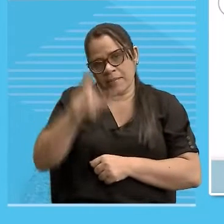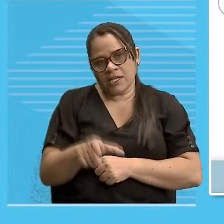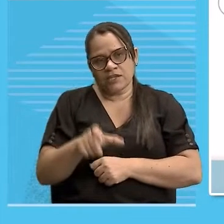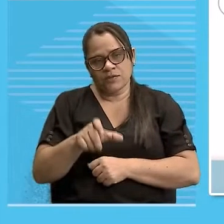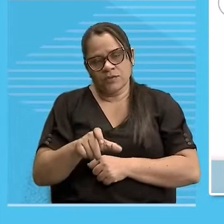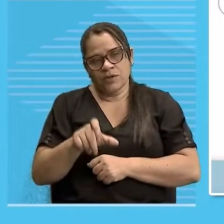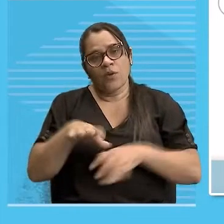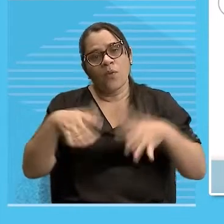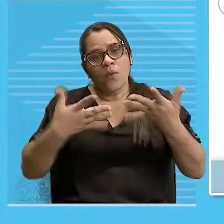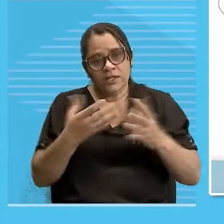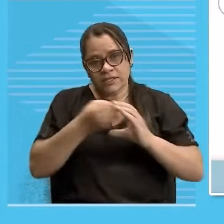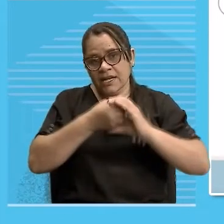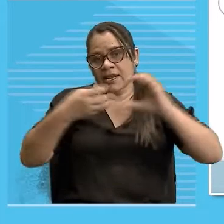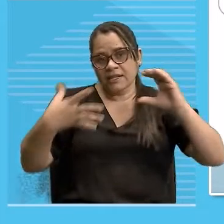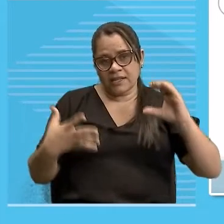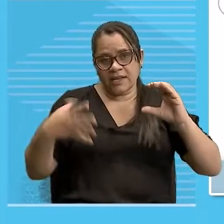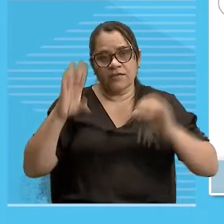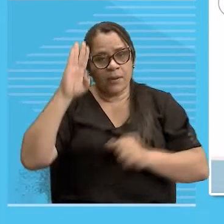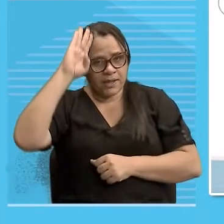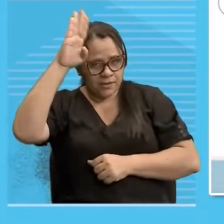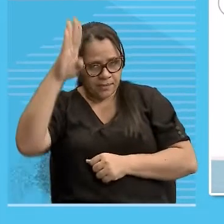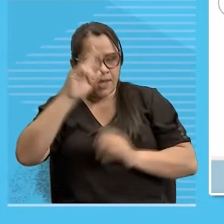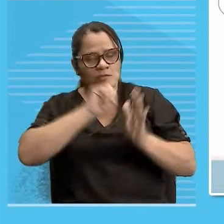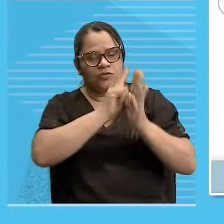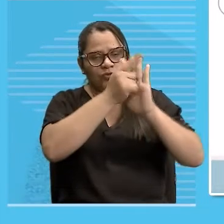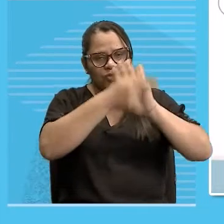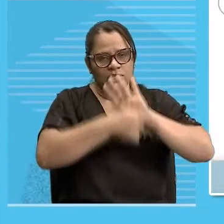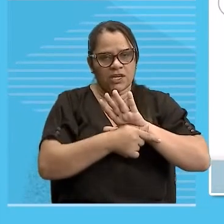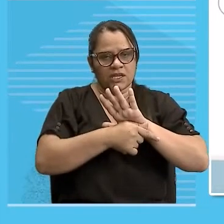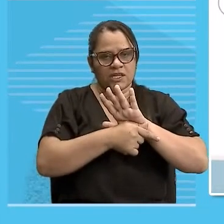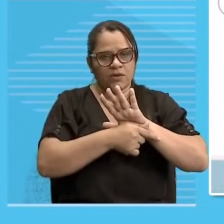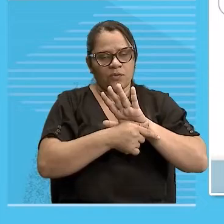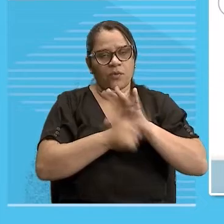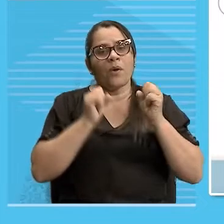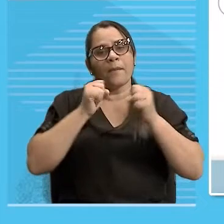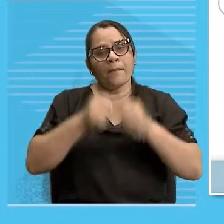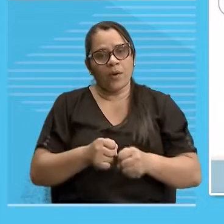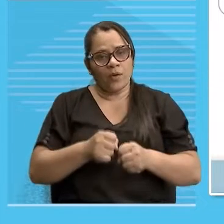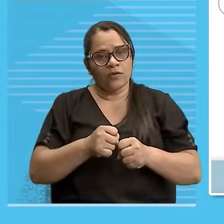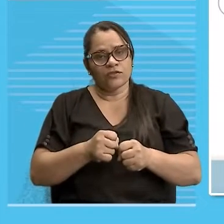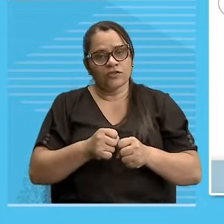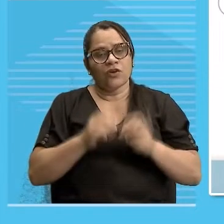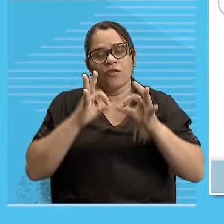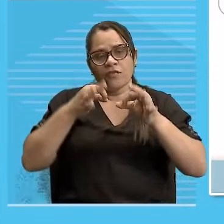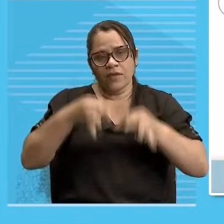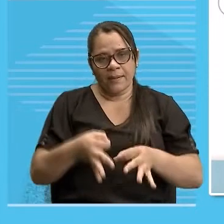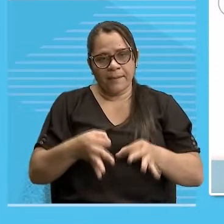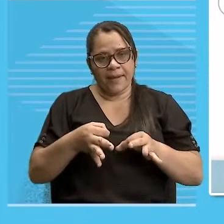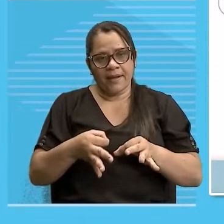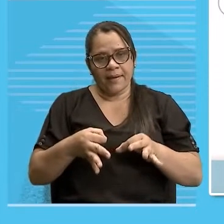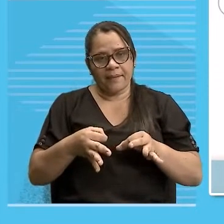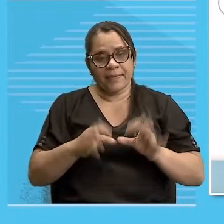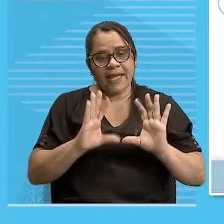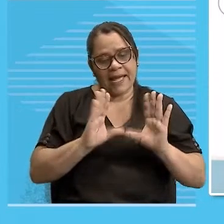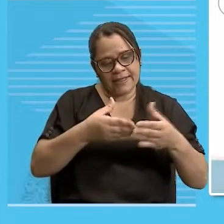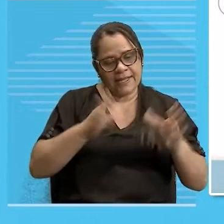essas características se sobressaírem em um gênero, pode afirmar categoricamente que ali você tem a função emotiva expressiva